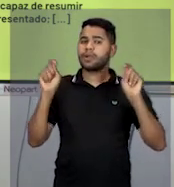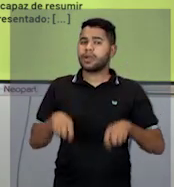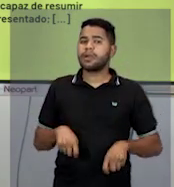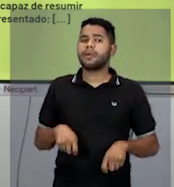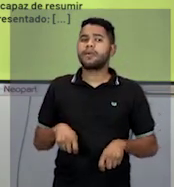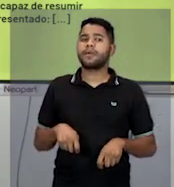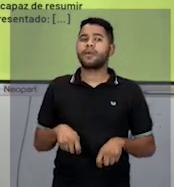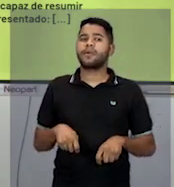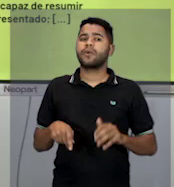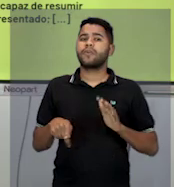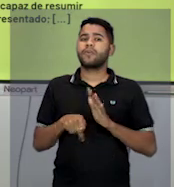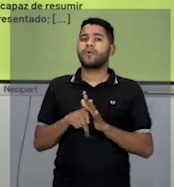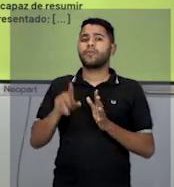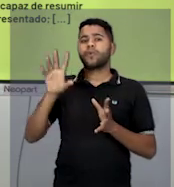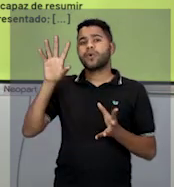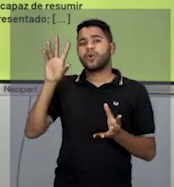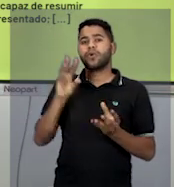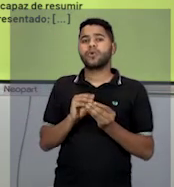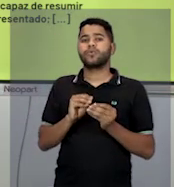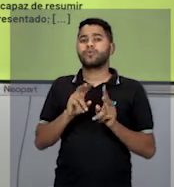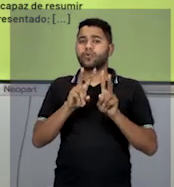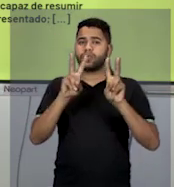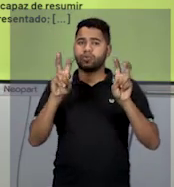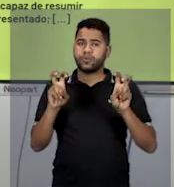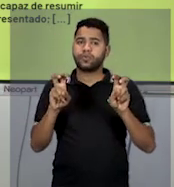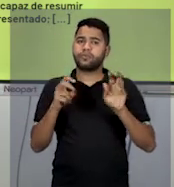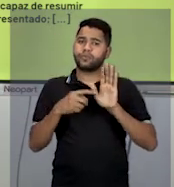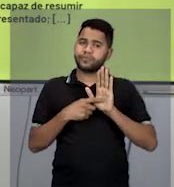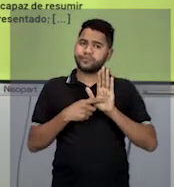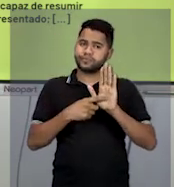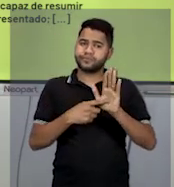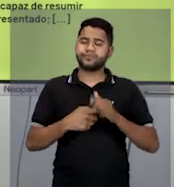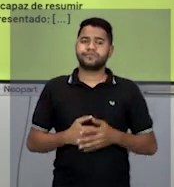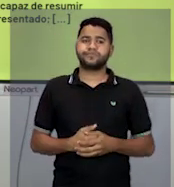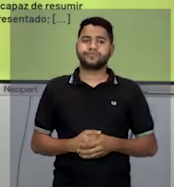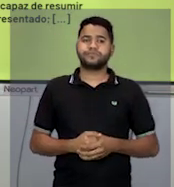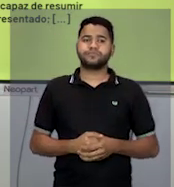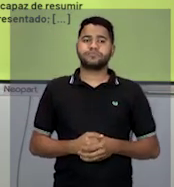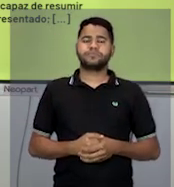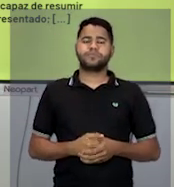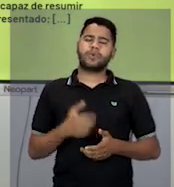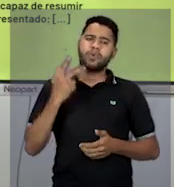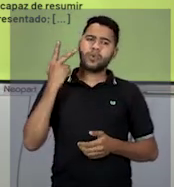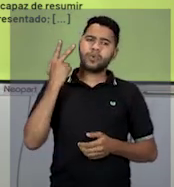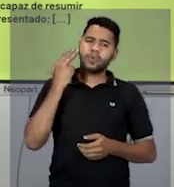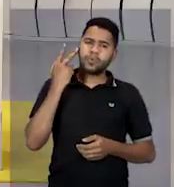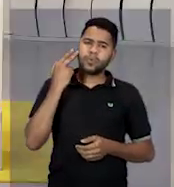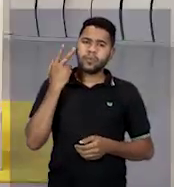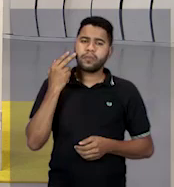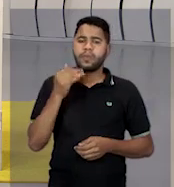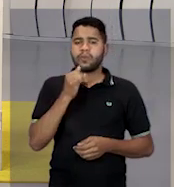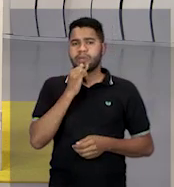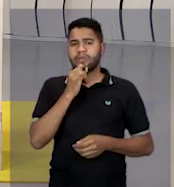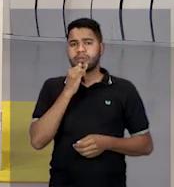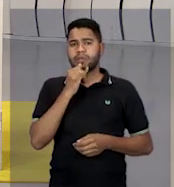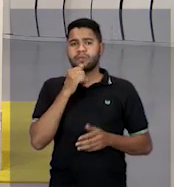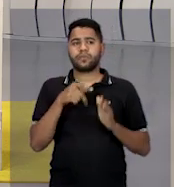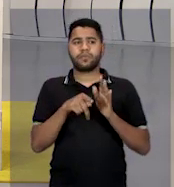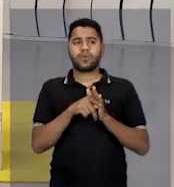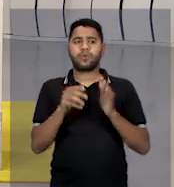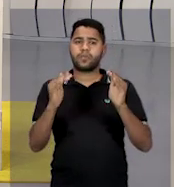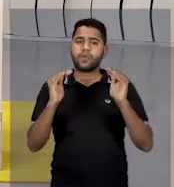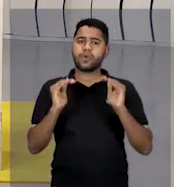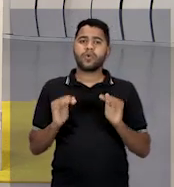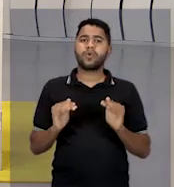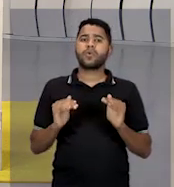de resumir o tema que está sendo apresentado, tá? Normalmente, às vezes abaixo da manchete a gente